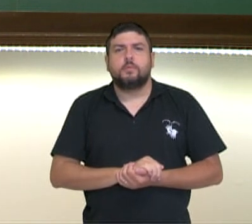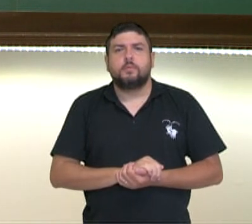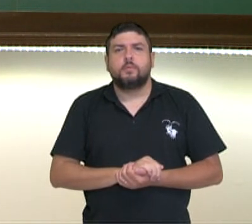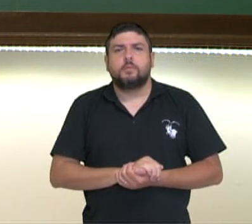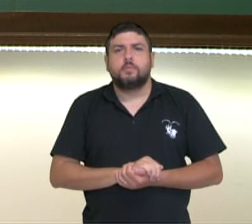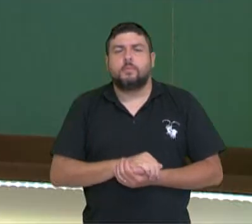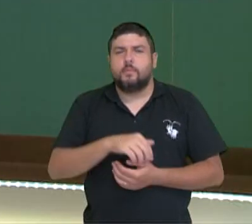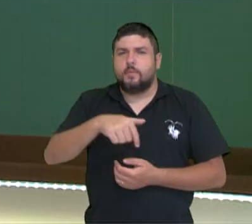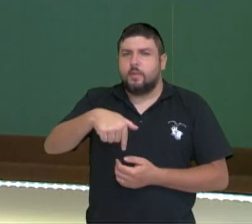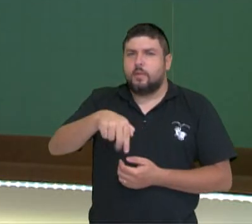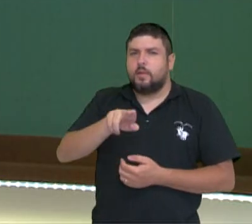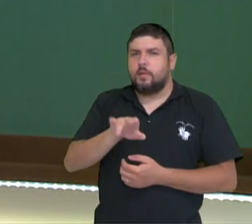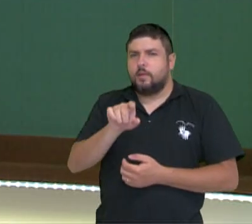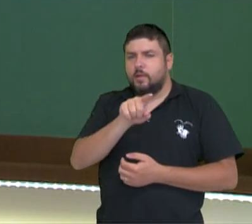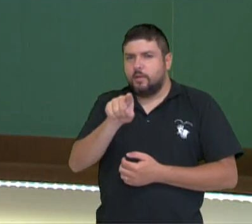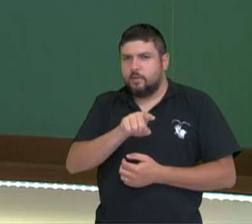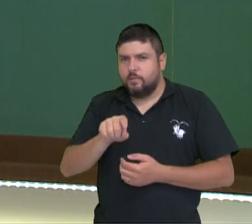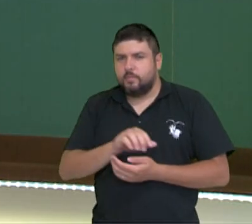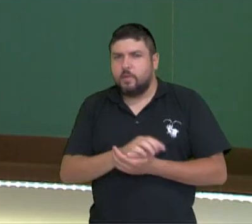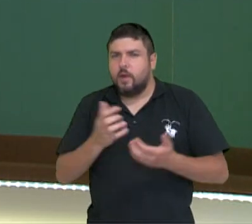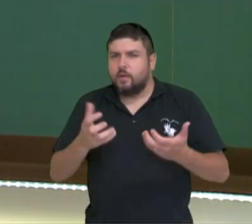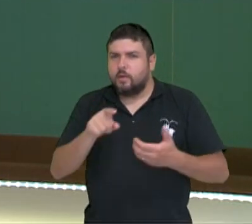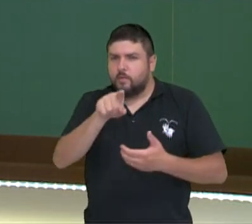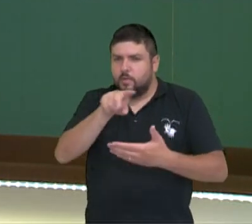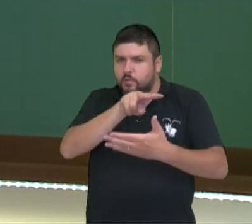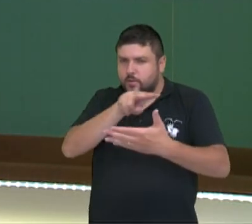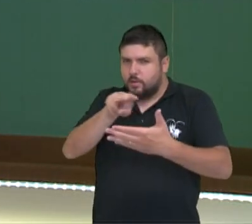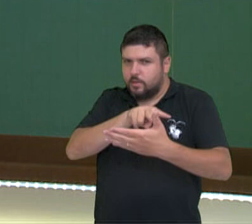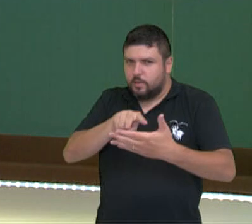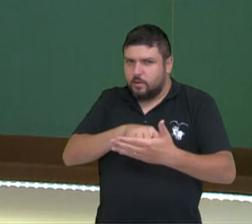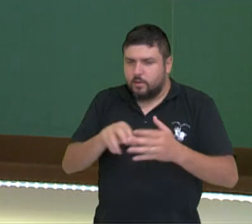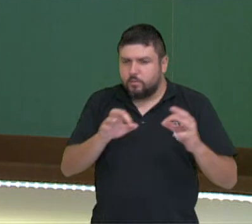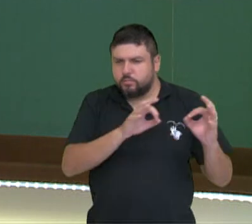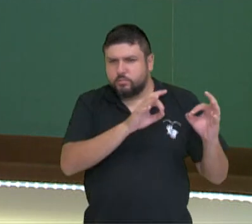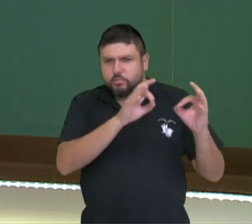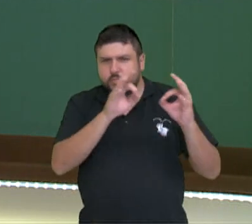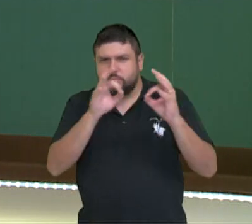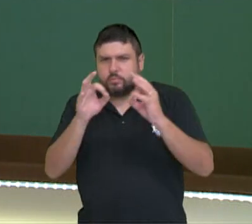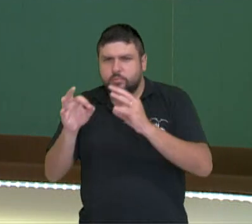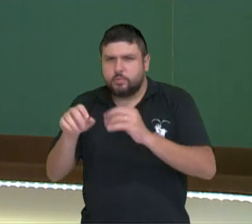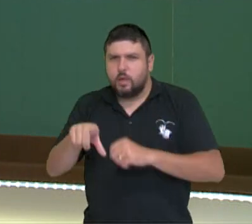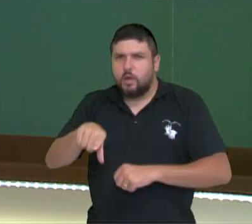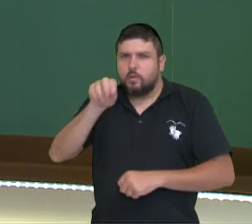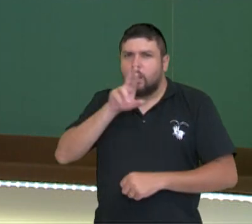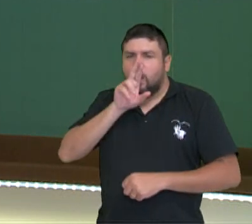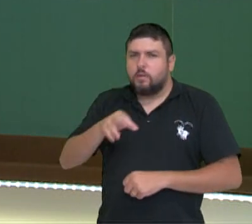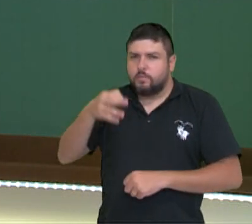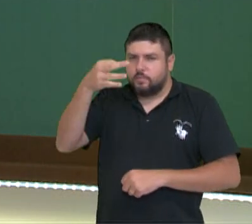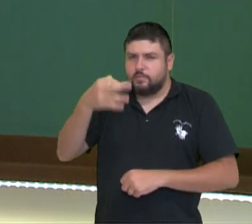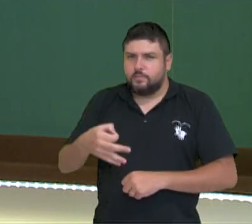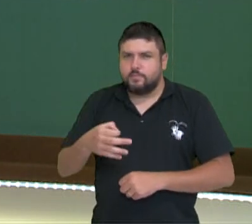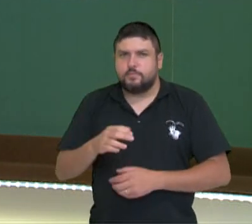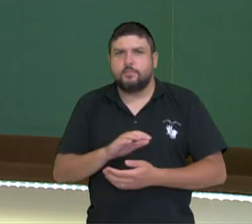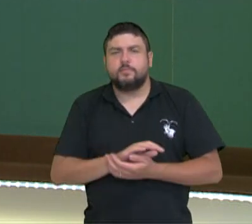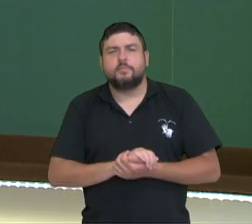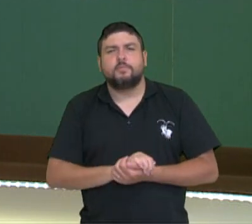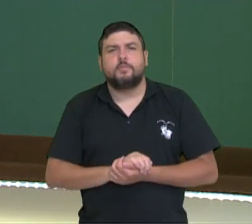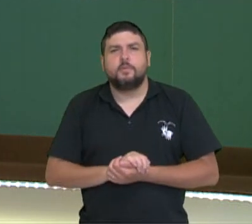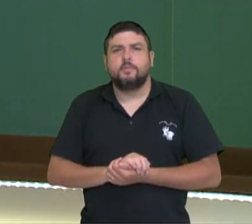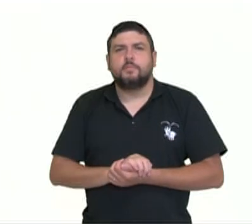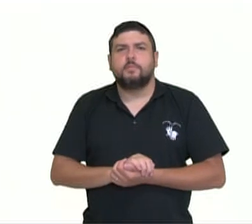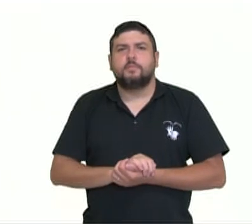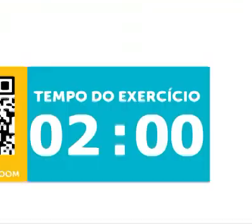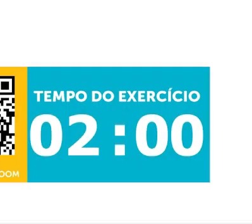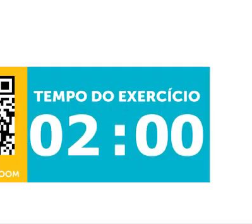Quiz. Chegamos aqui, quero que vocês leiam aí essas questões do quiz e a gente já volta daqui a alguns minutos para ver qual é a